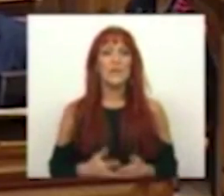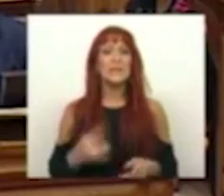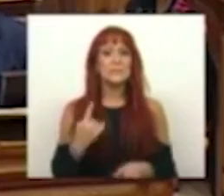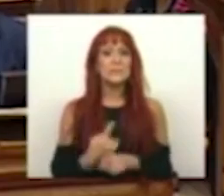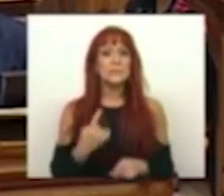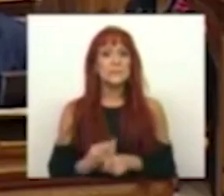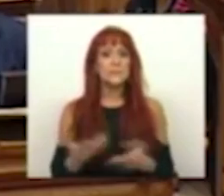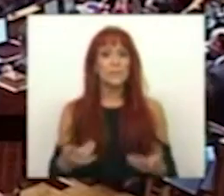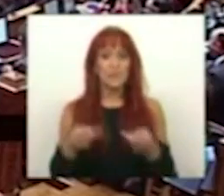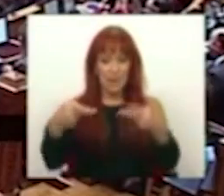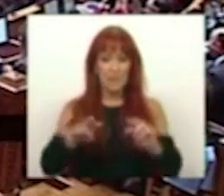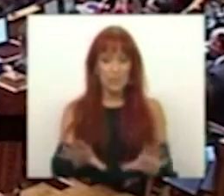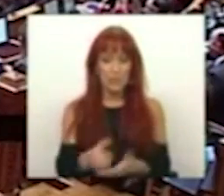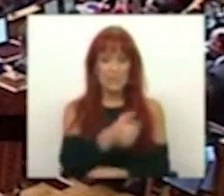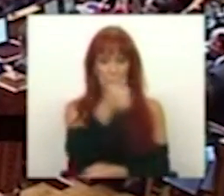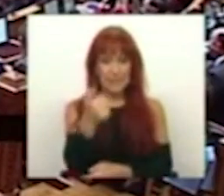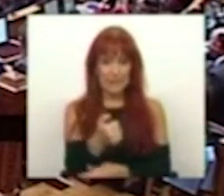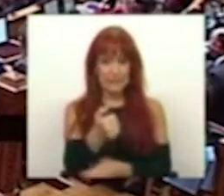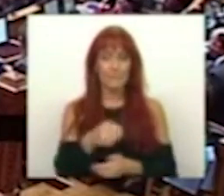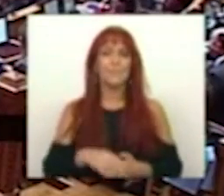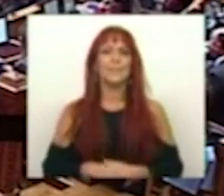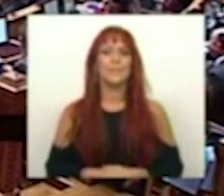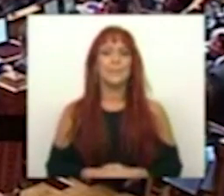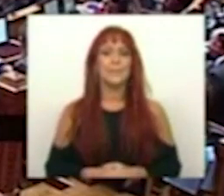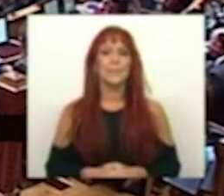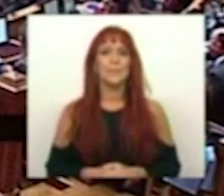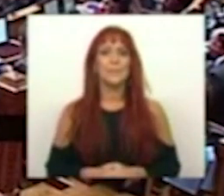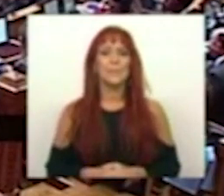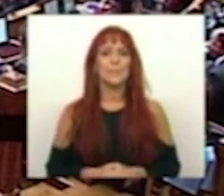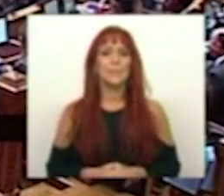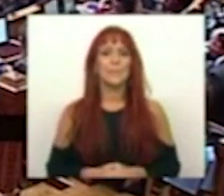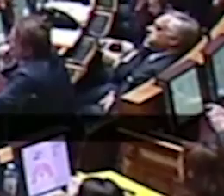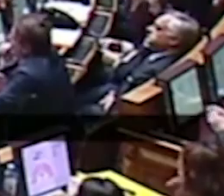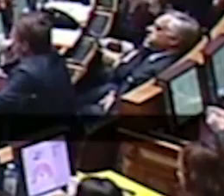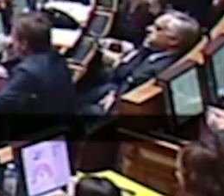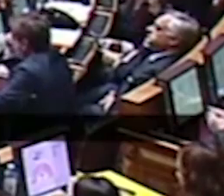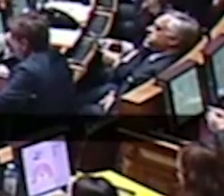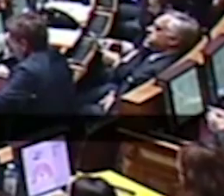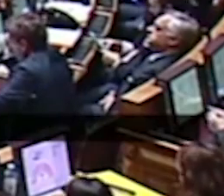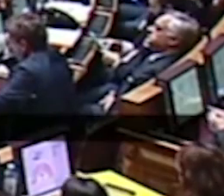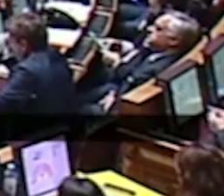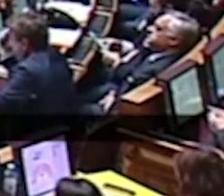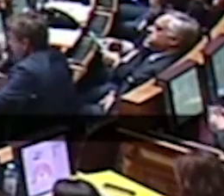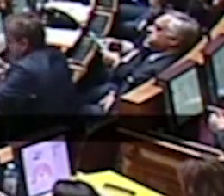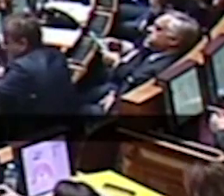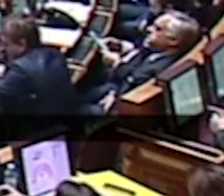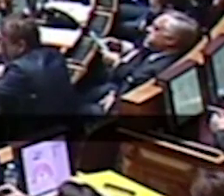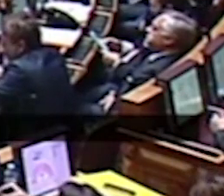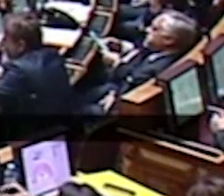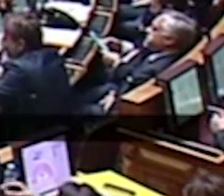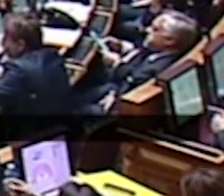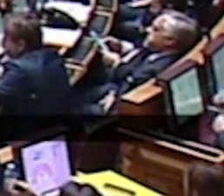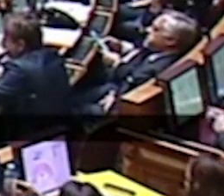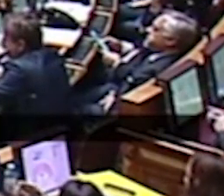Ainda e baixa a quinta comissão. No debate de encerramento,